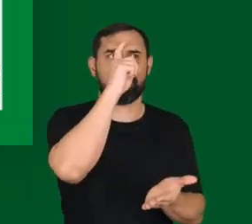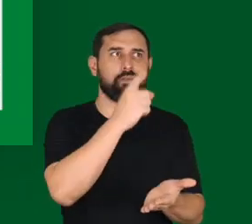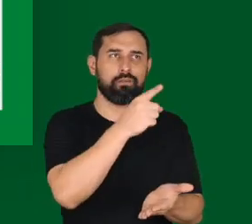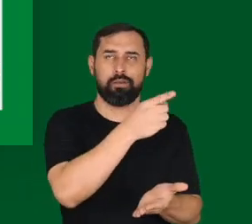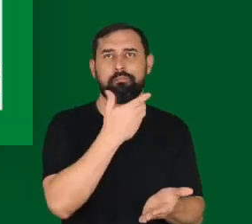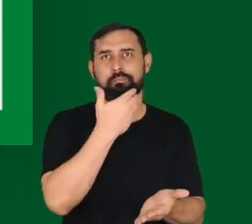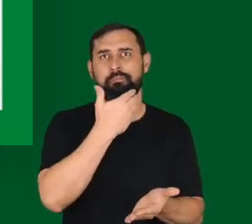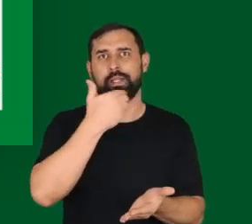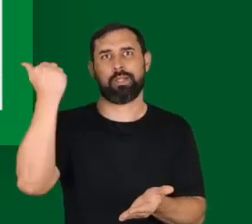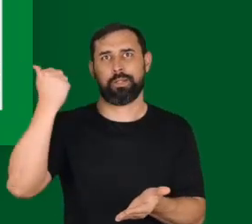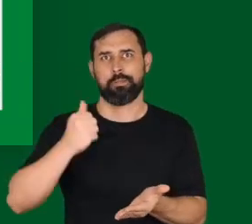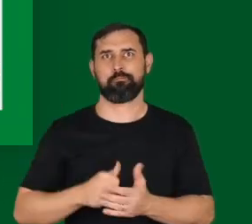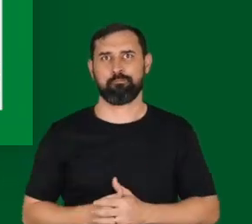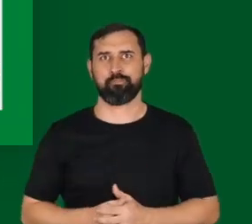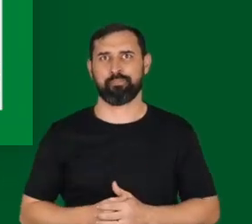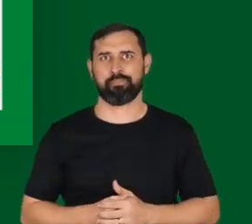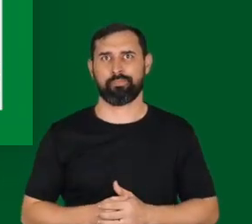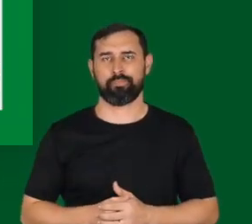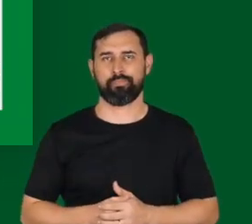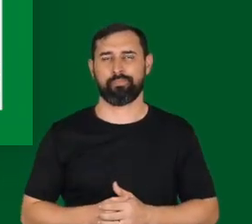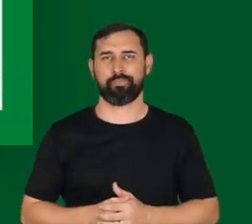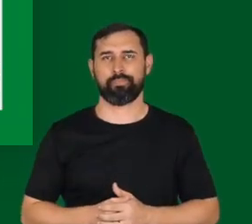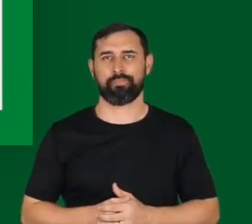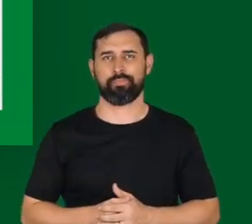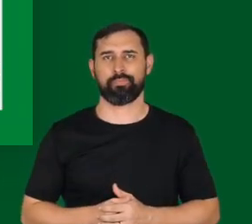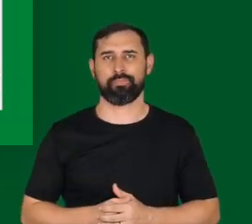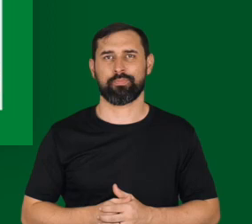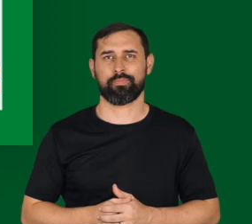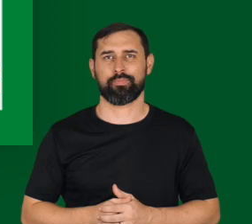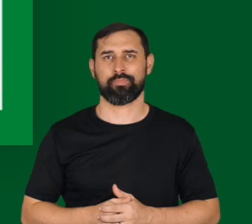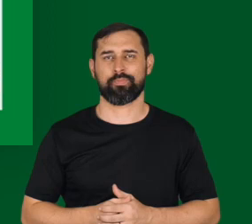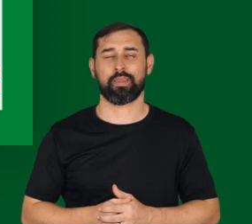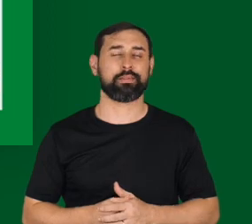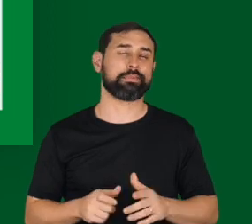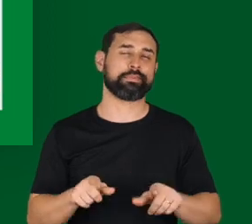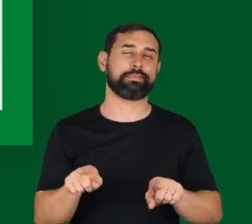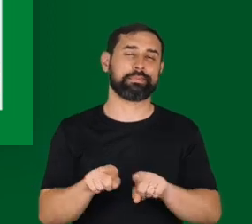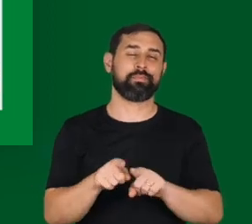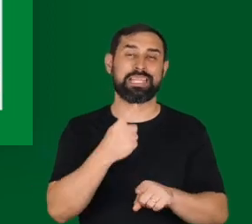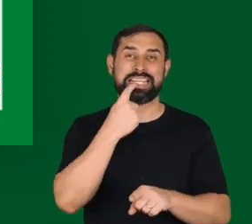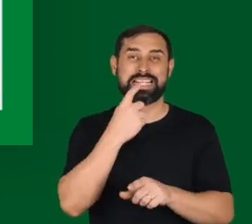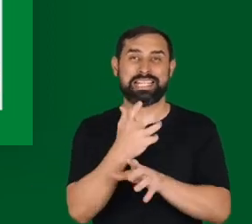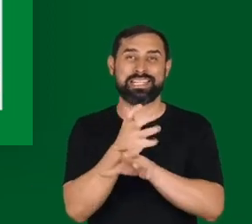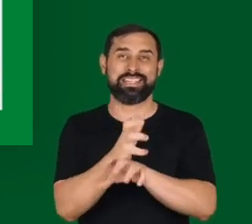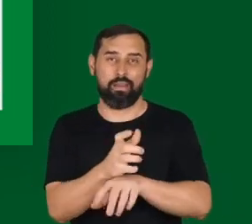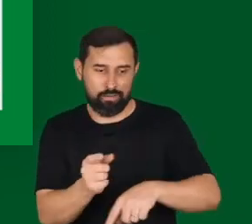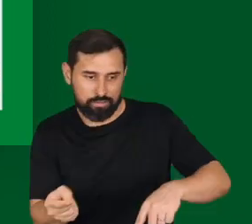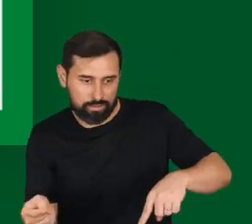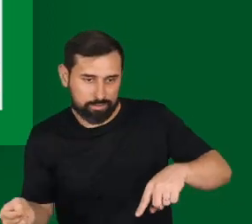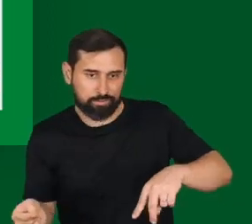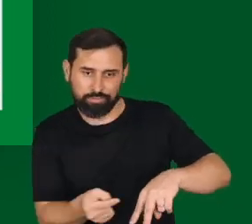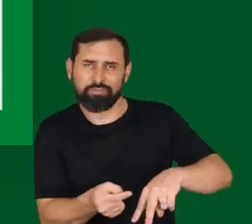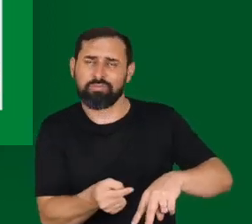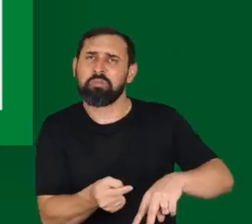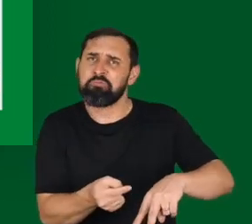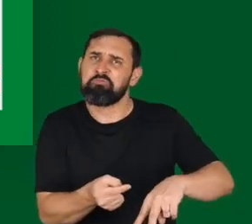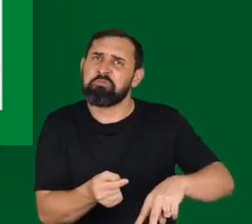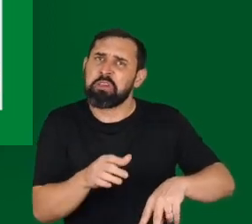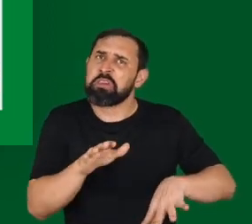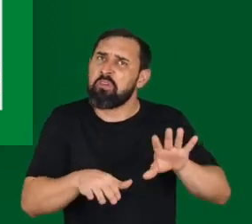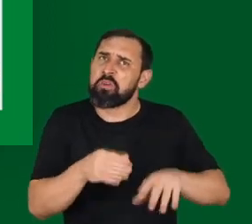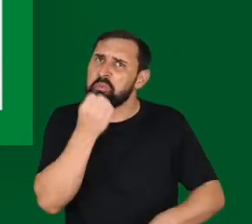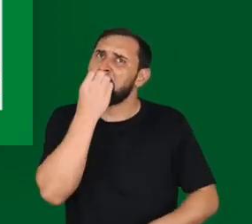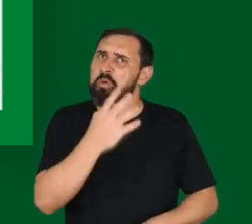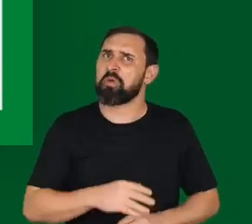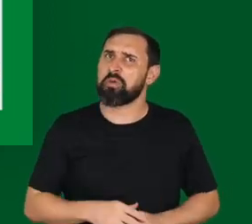transporte prioritário desse paciente, pensando aí que a gente tem um local que está sangrando, tá? E a intraóssea